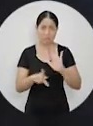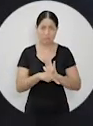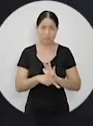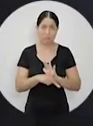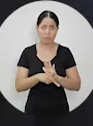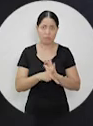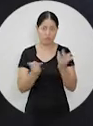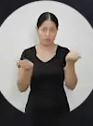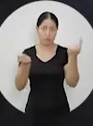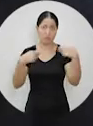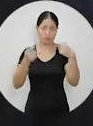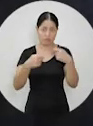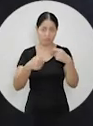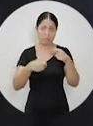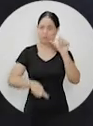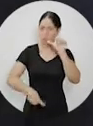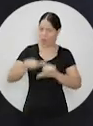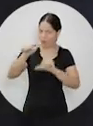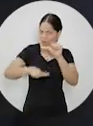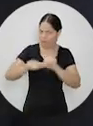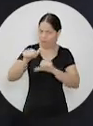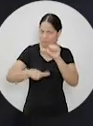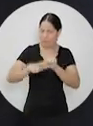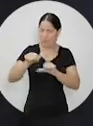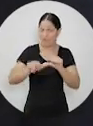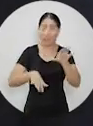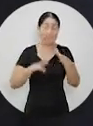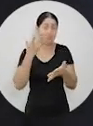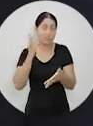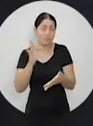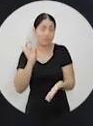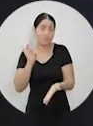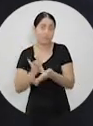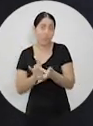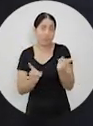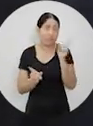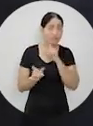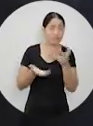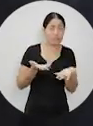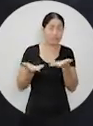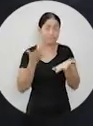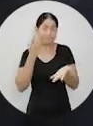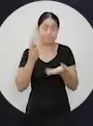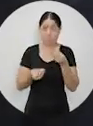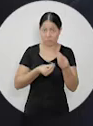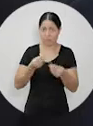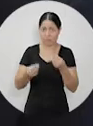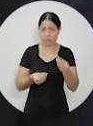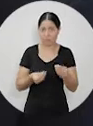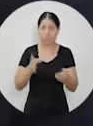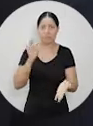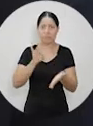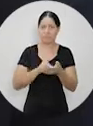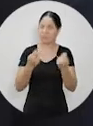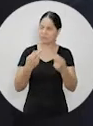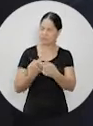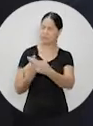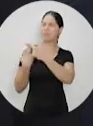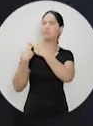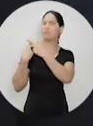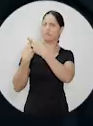sistemas que permitam essa checagem. É evidente que nem sempre a gente sabe o que é verdadeiro e o que não é verdadeiro, mas é importante agir